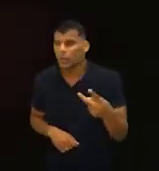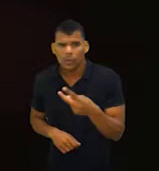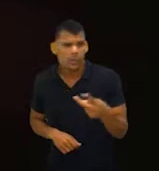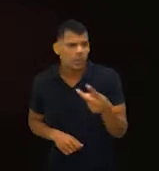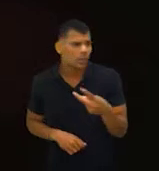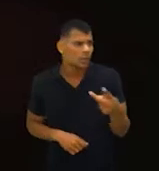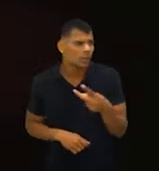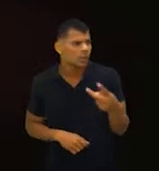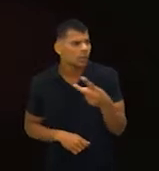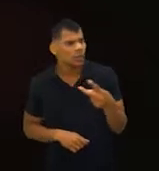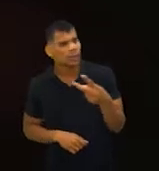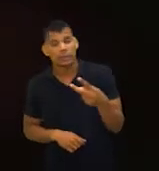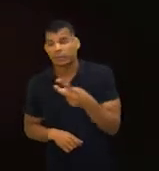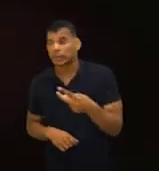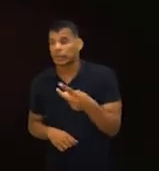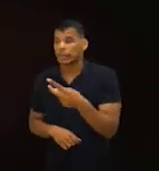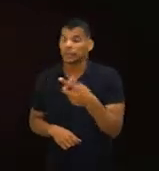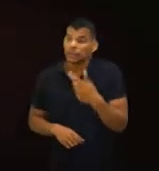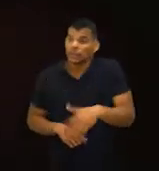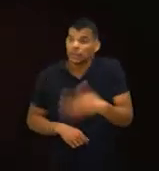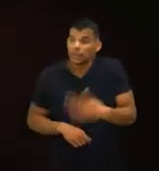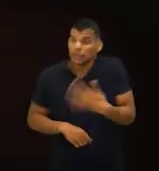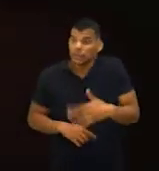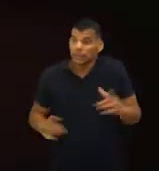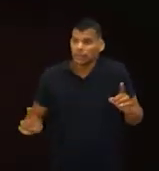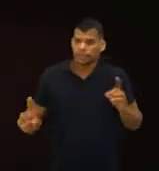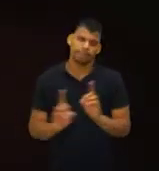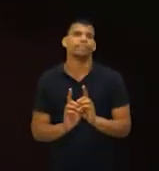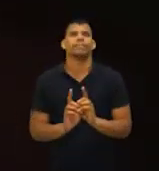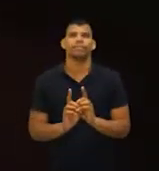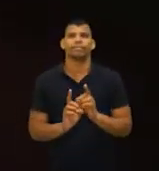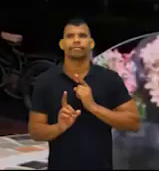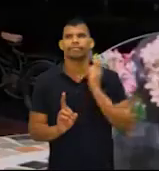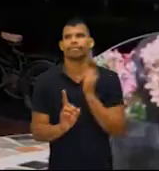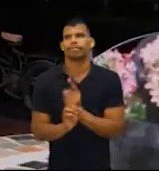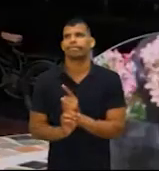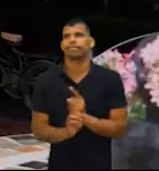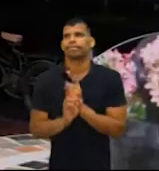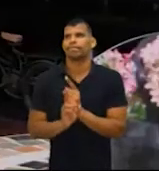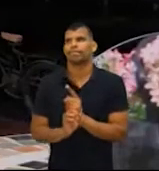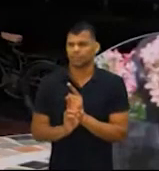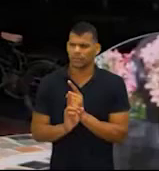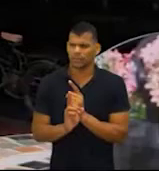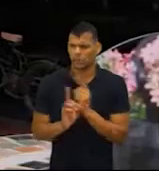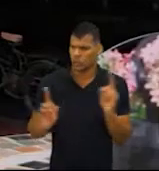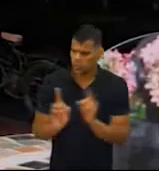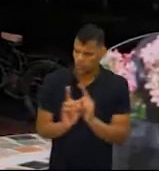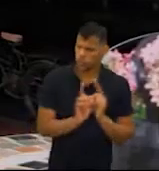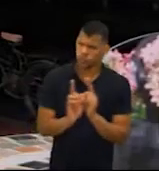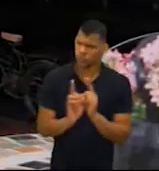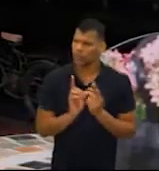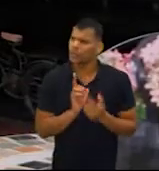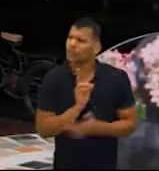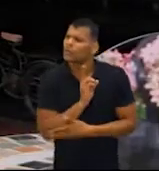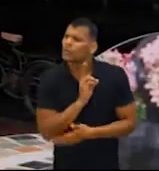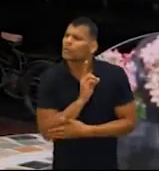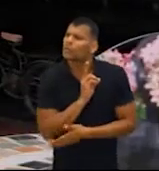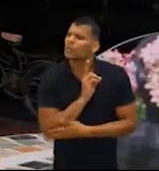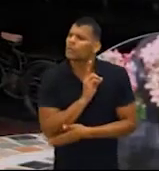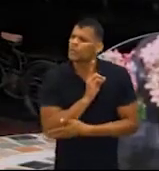Luz de vela, luz de vela, aventurar por toda a cidade a